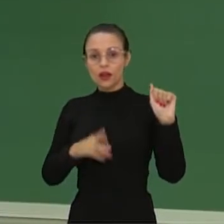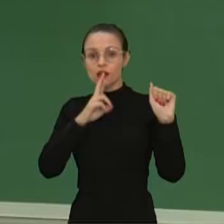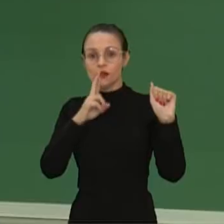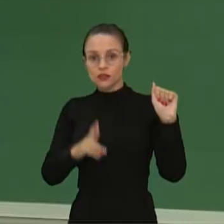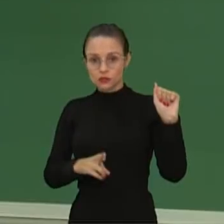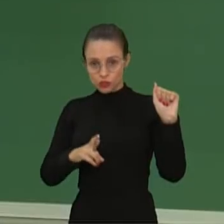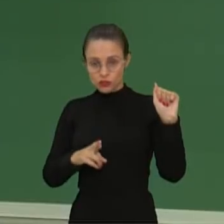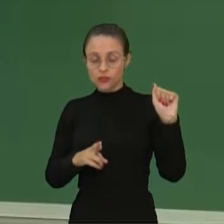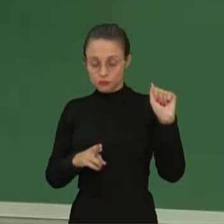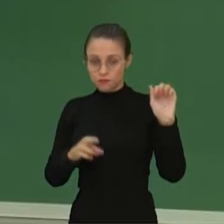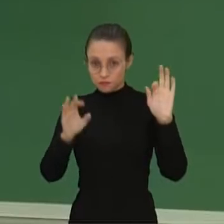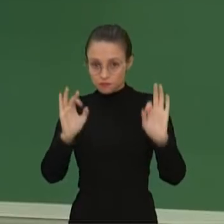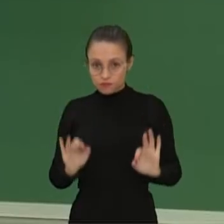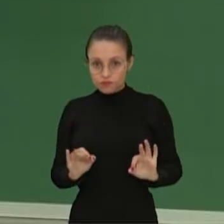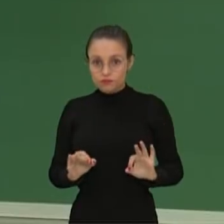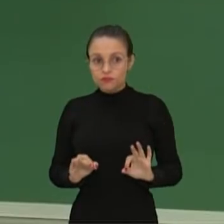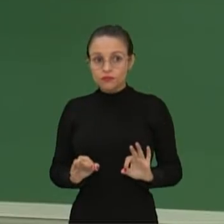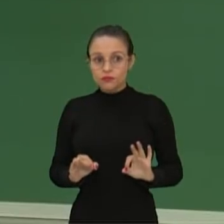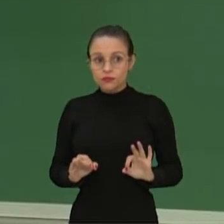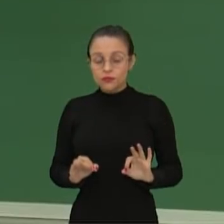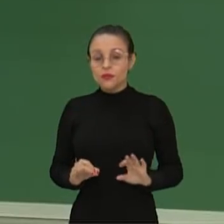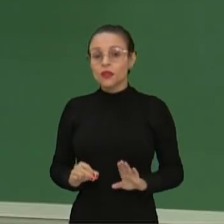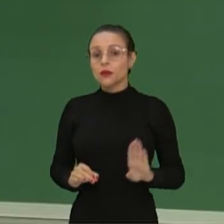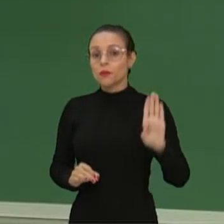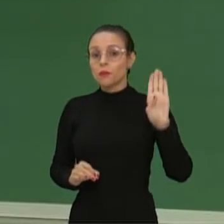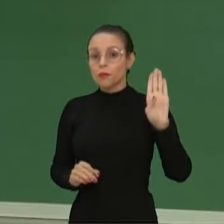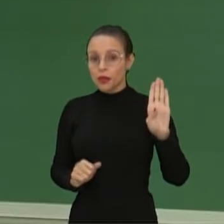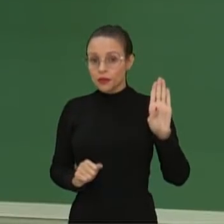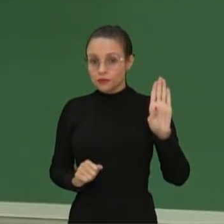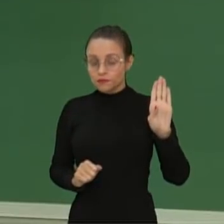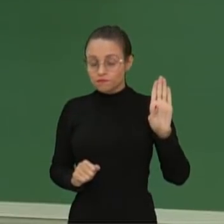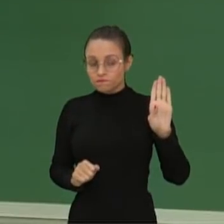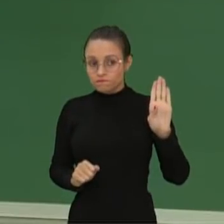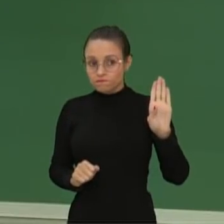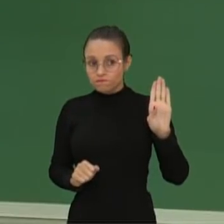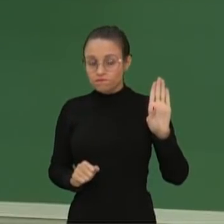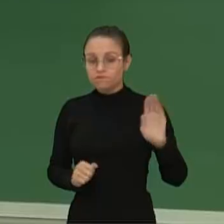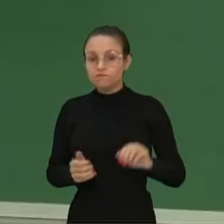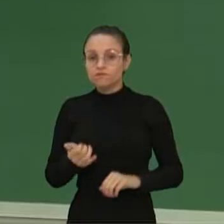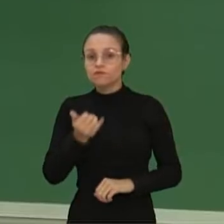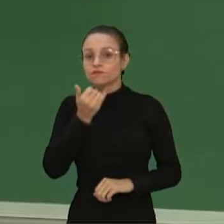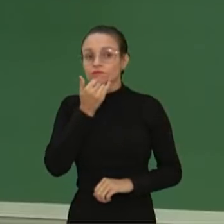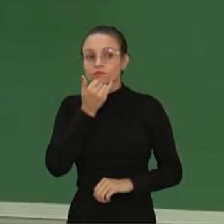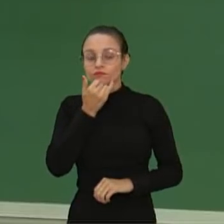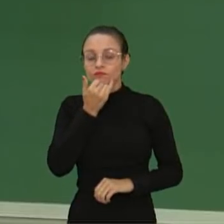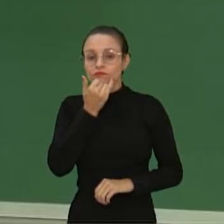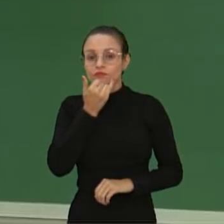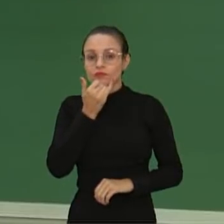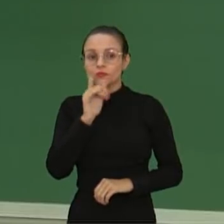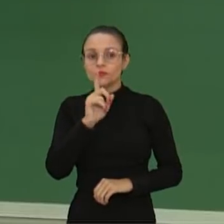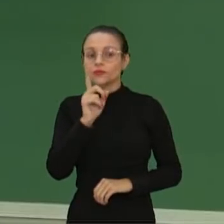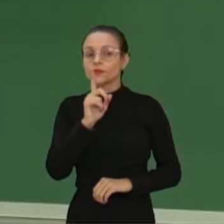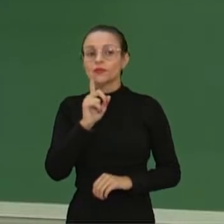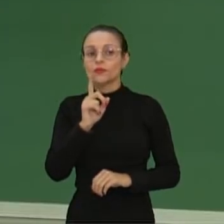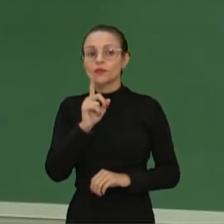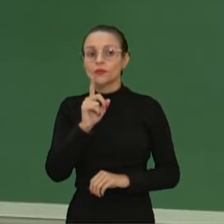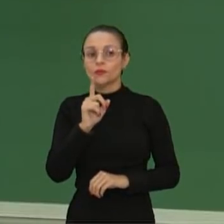as respostas, certo? Na alternativa B, aliás, alternativa não, né? Para